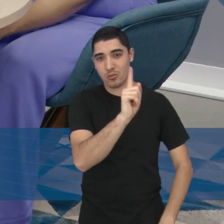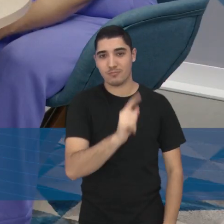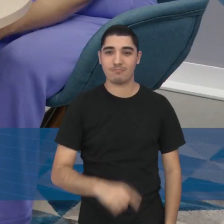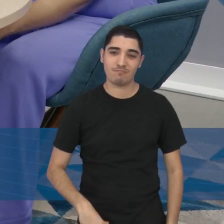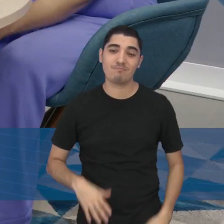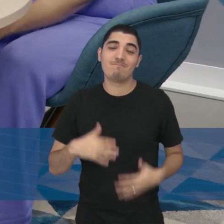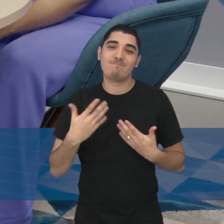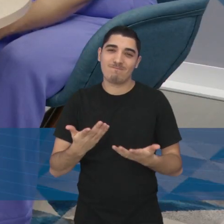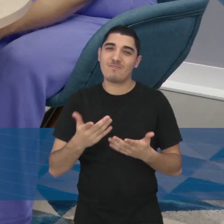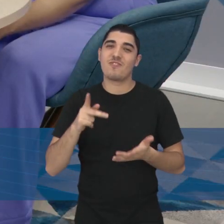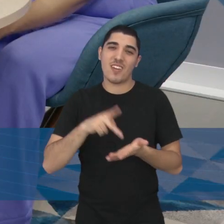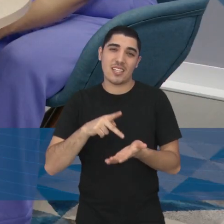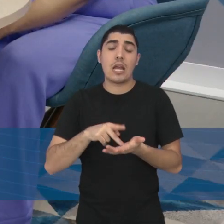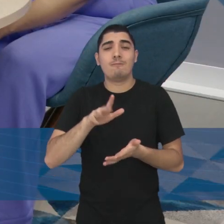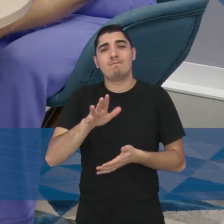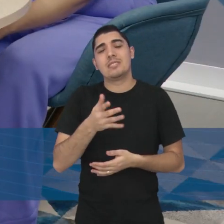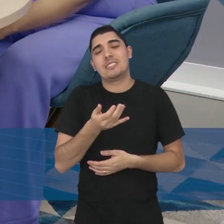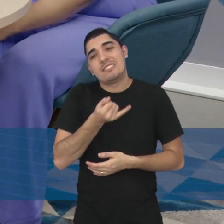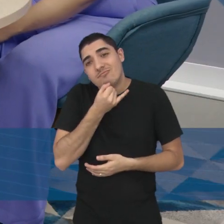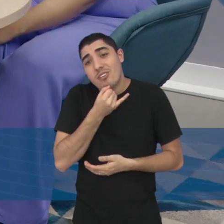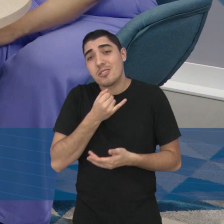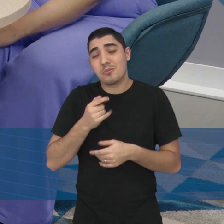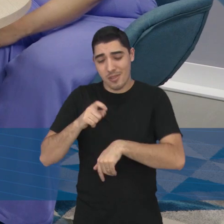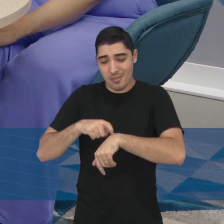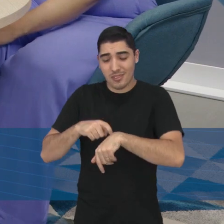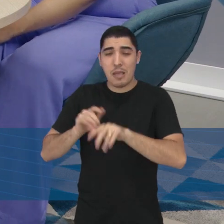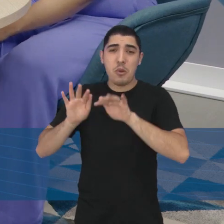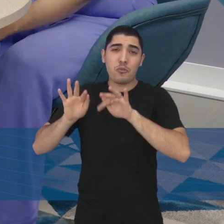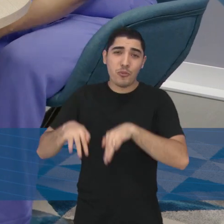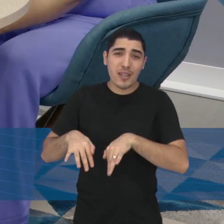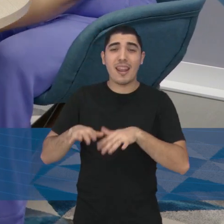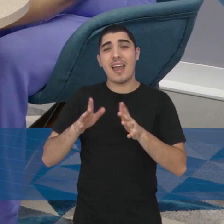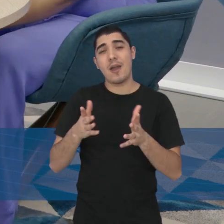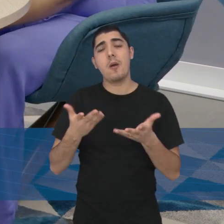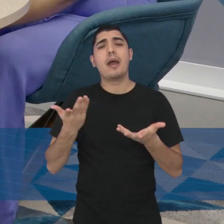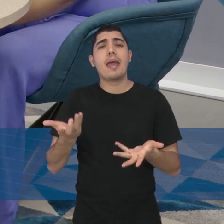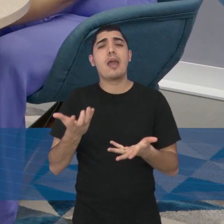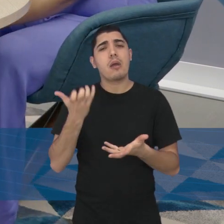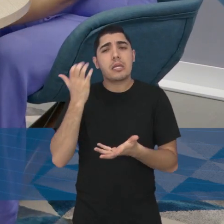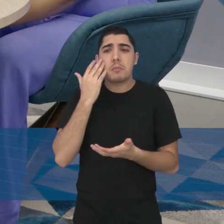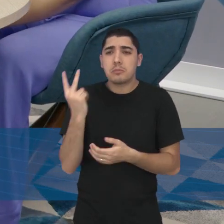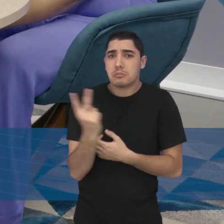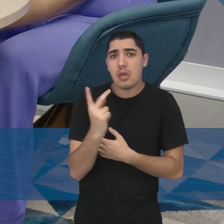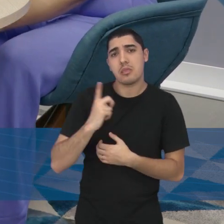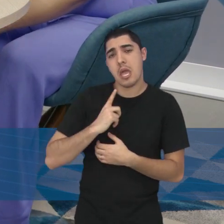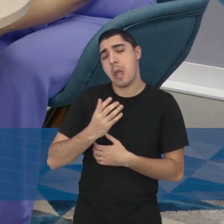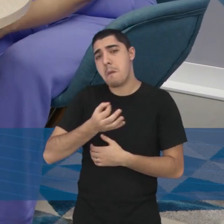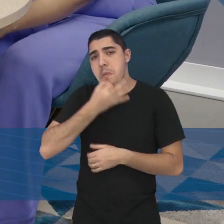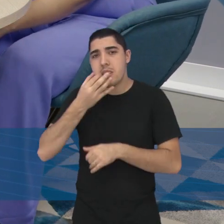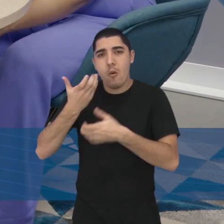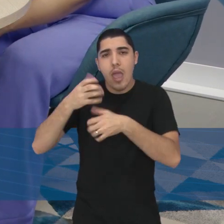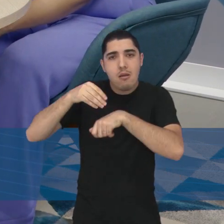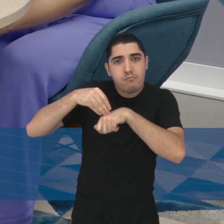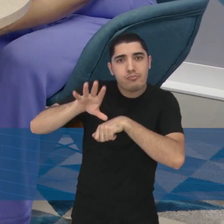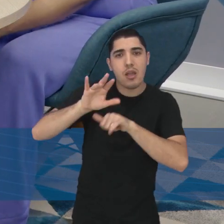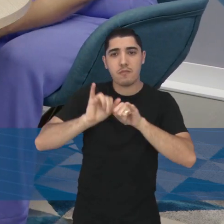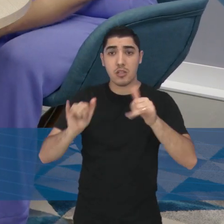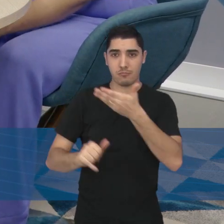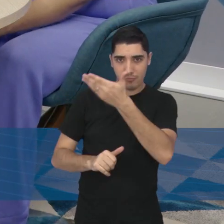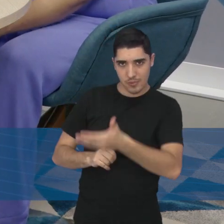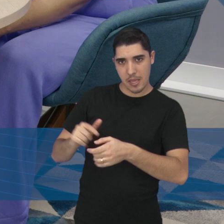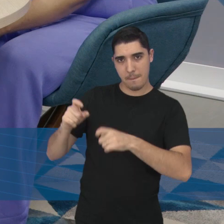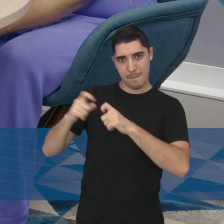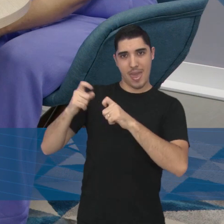Bom, infelizmente nosso tempo está chegando ao fim. Vocês gostariam de deixar alguma mensagem, né? Reforçar, você como médico